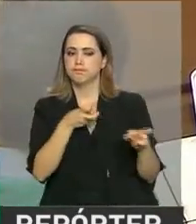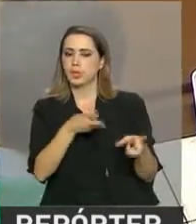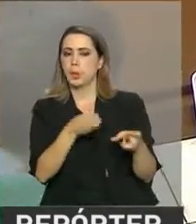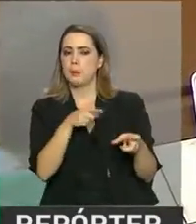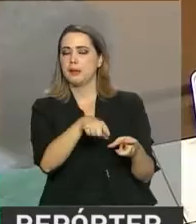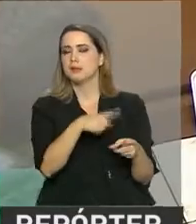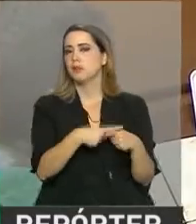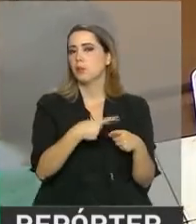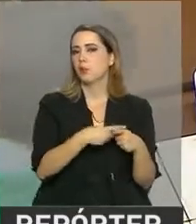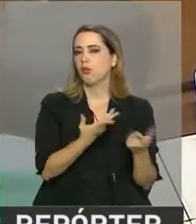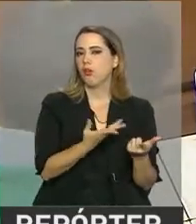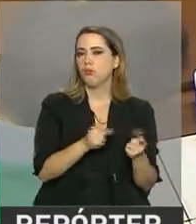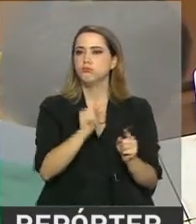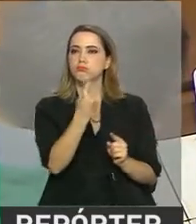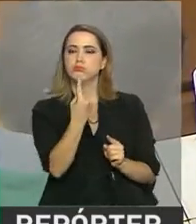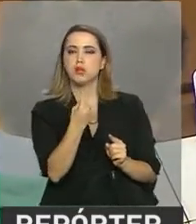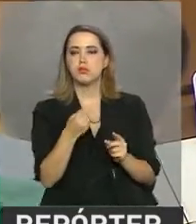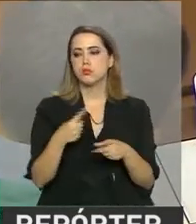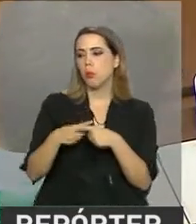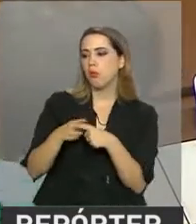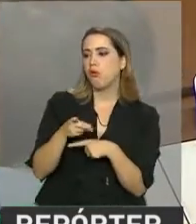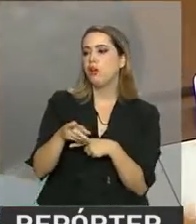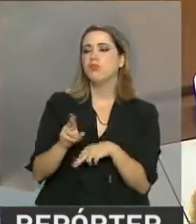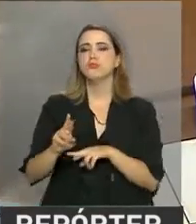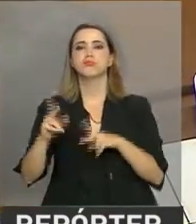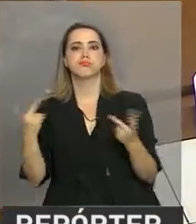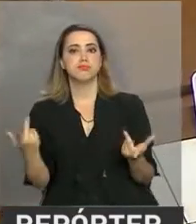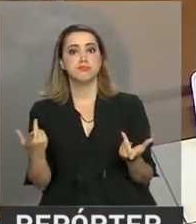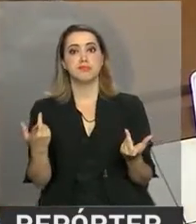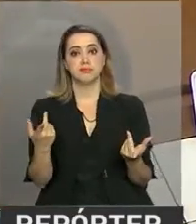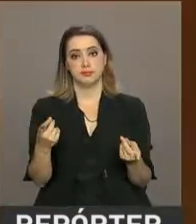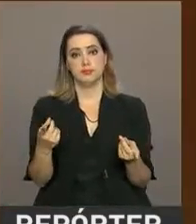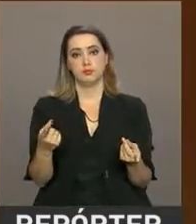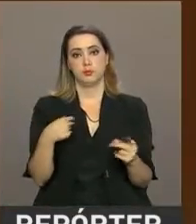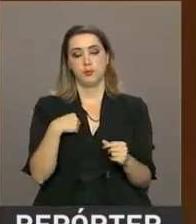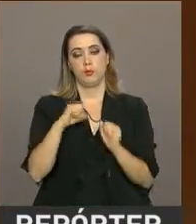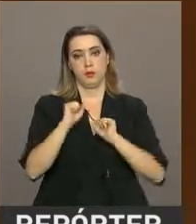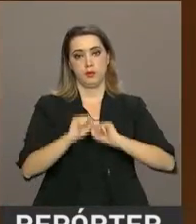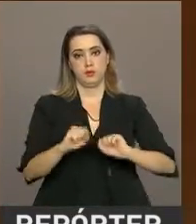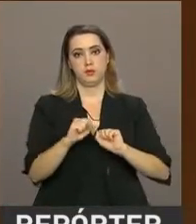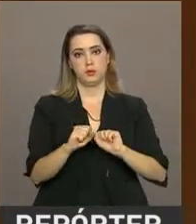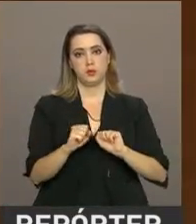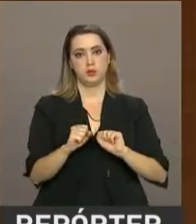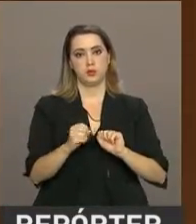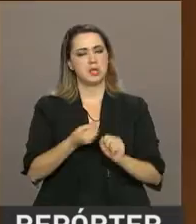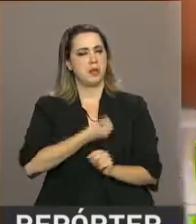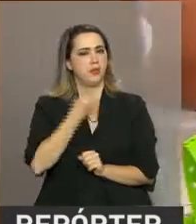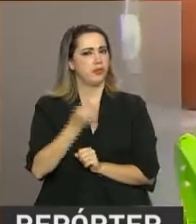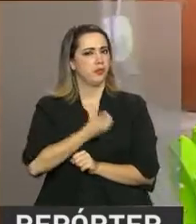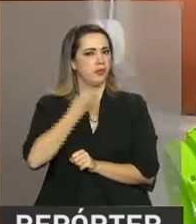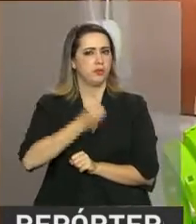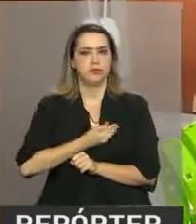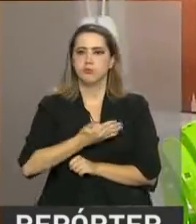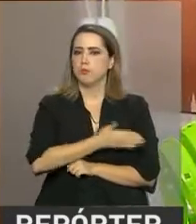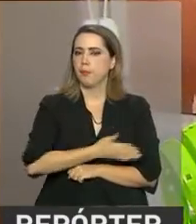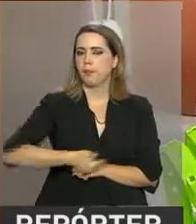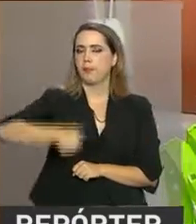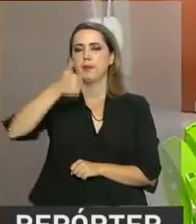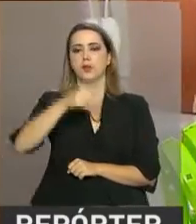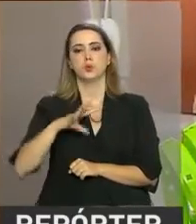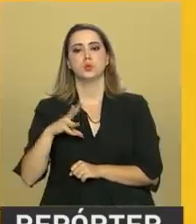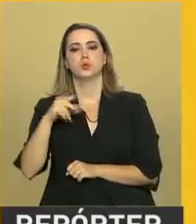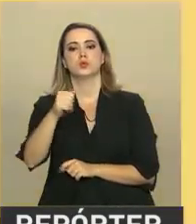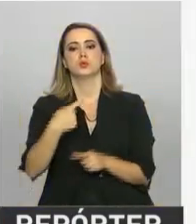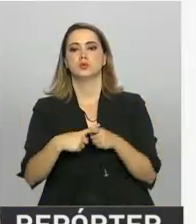disso porque daquilo é eu conseguia eu conseguir lidar muito bem com todas as dificuldades que a gente